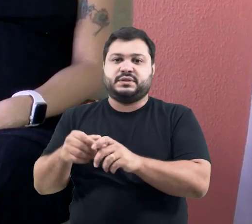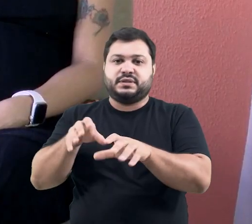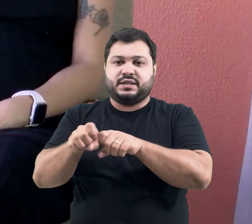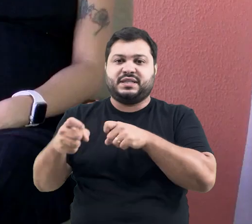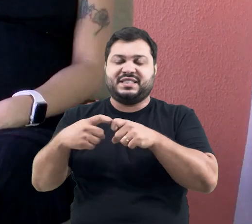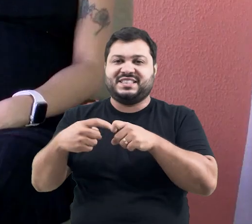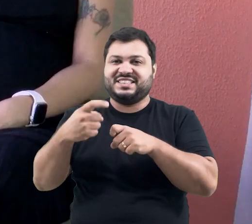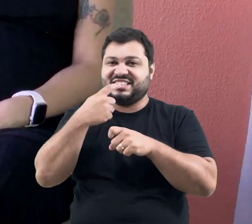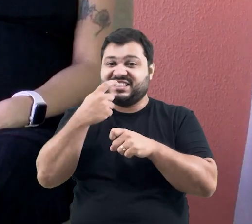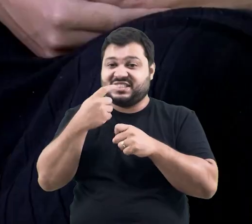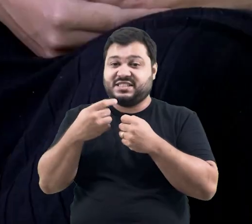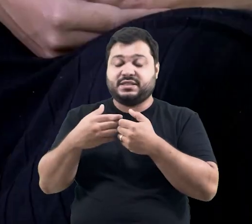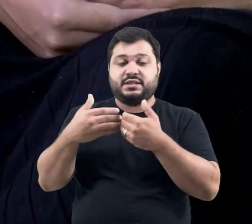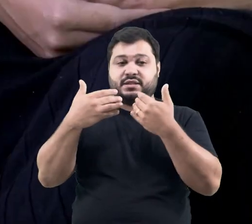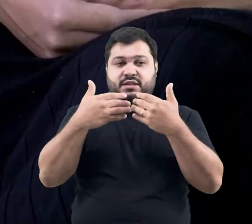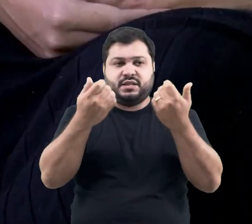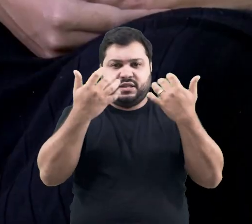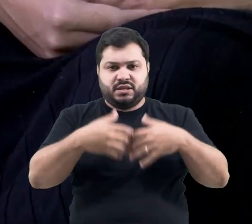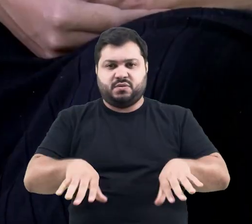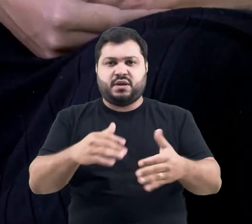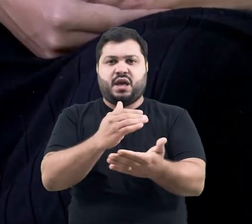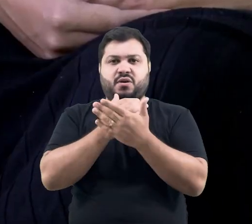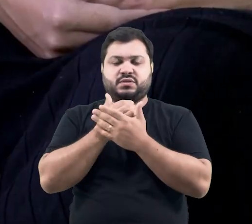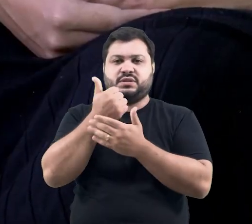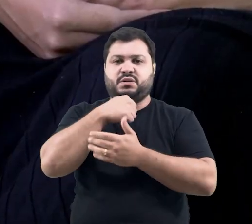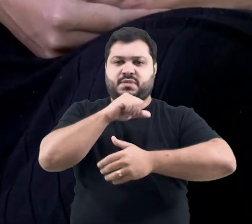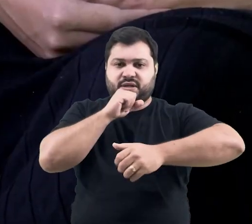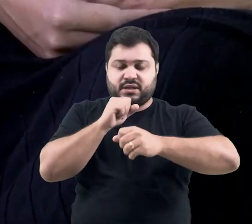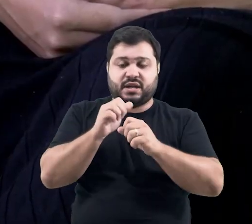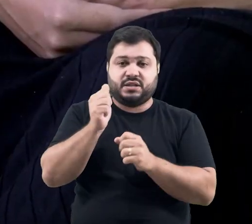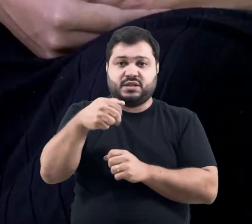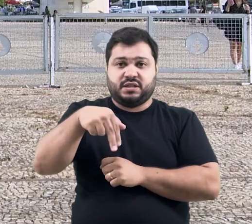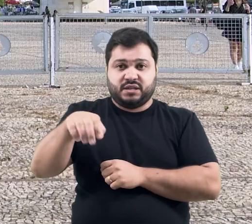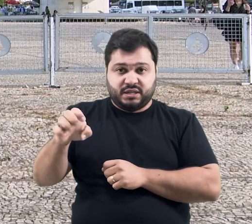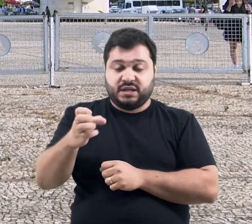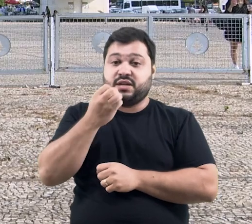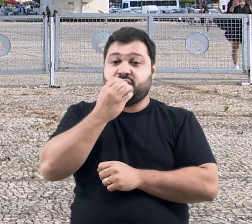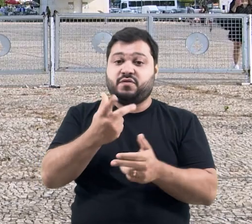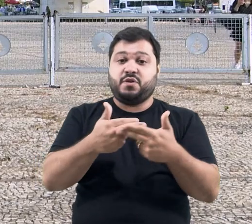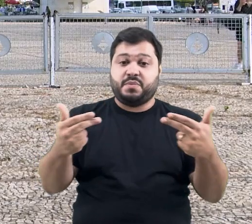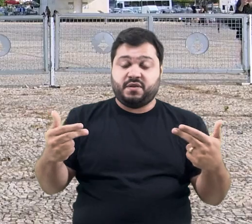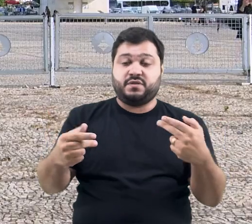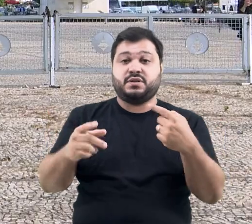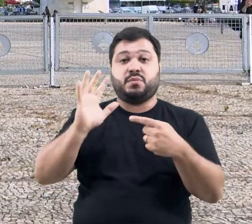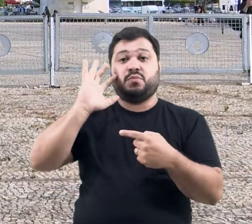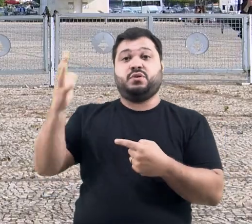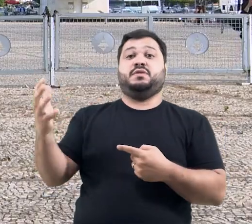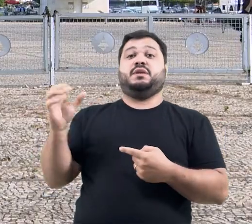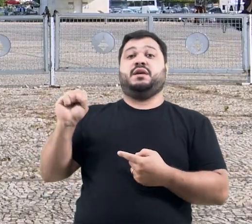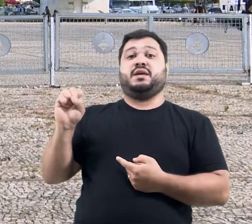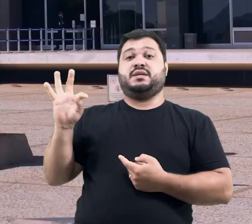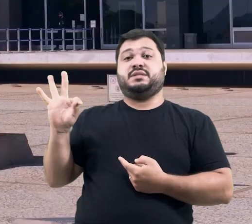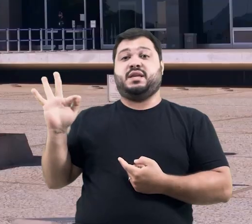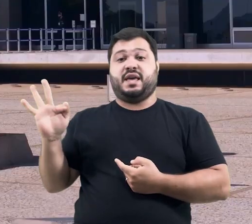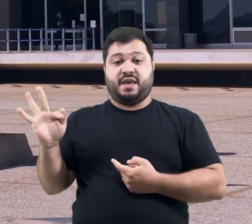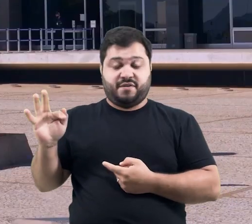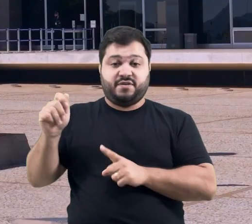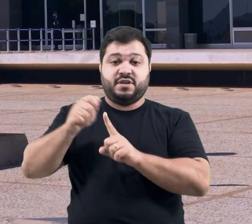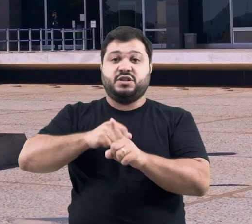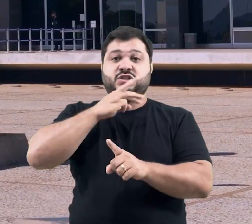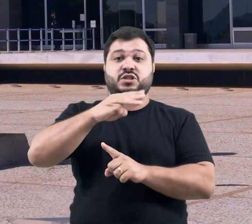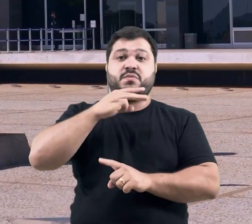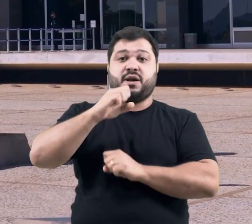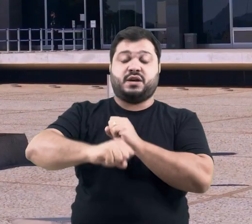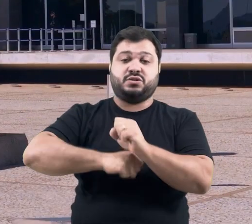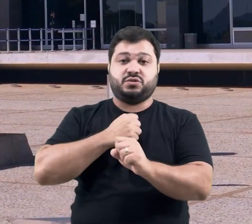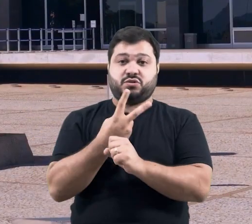companheira, que é dentista, e abriu mão do auxílio maternidade. Anne foi beneficiada por decisão do STF